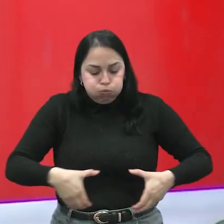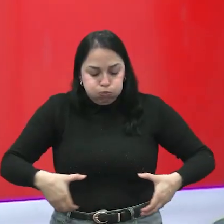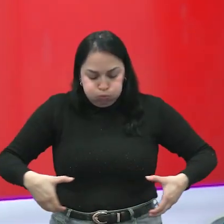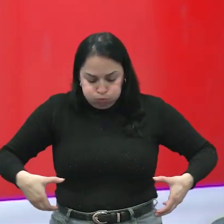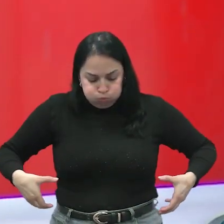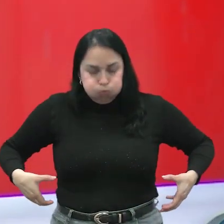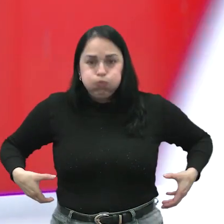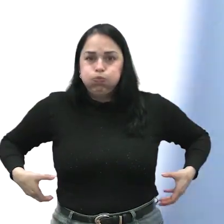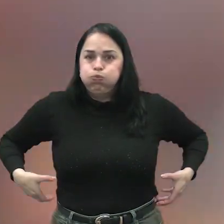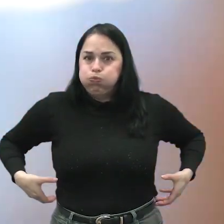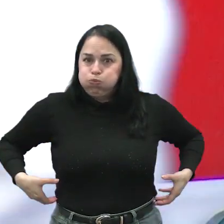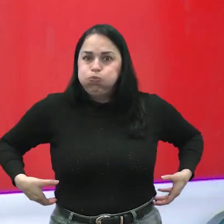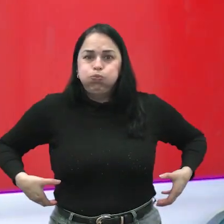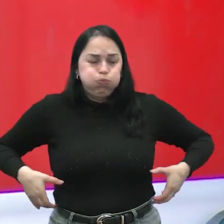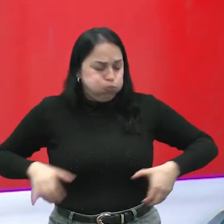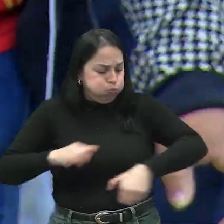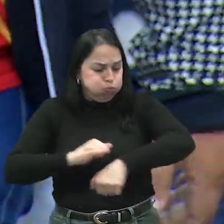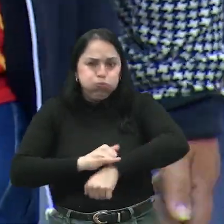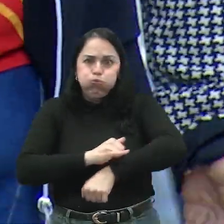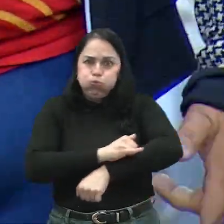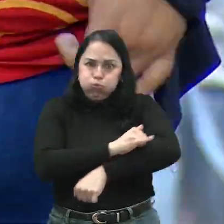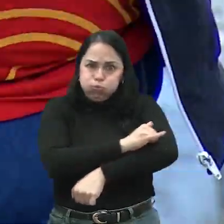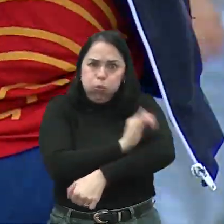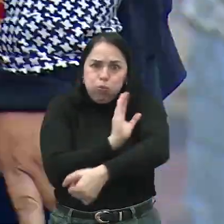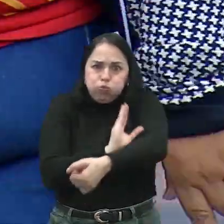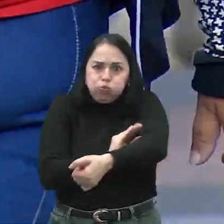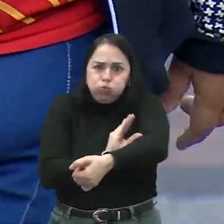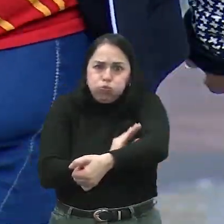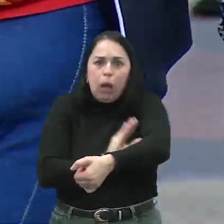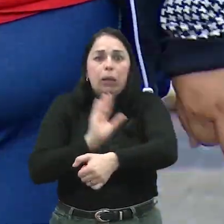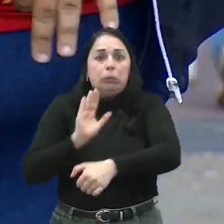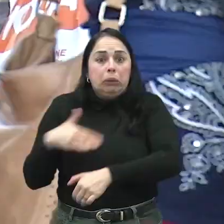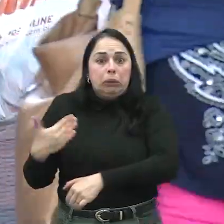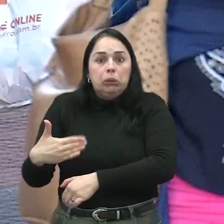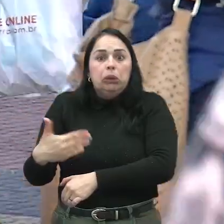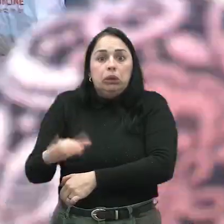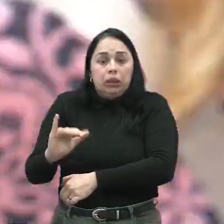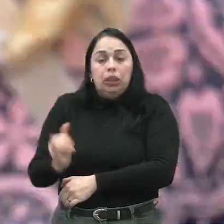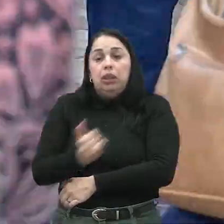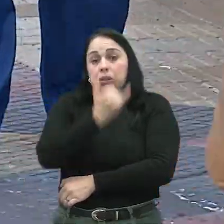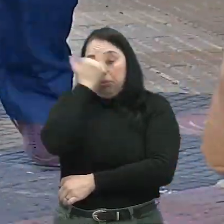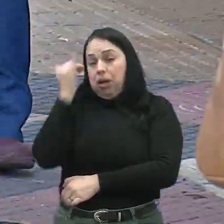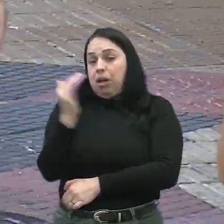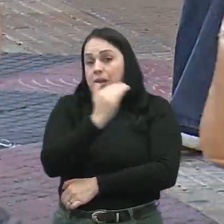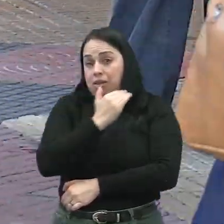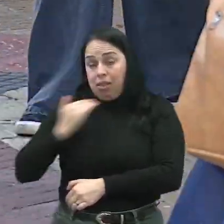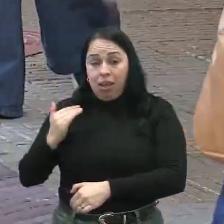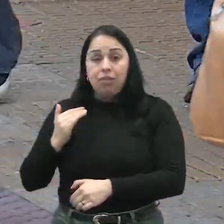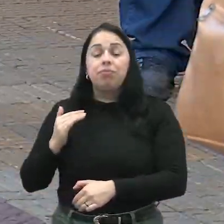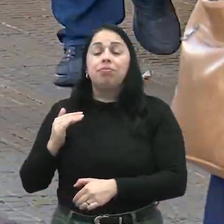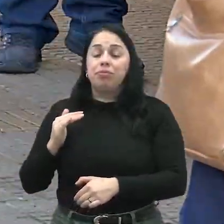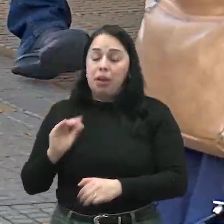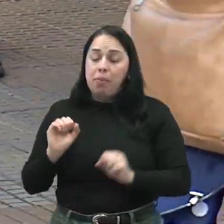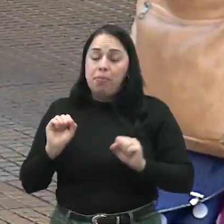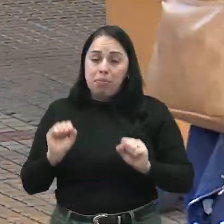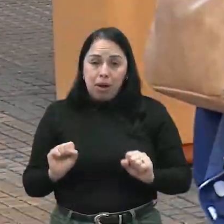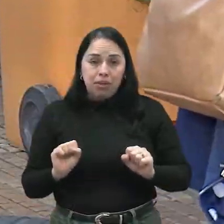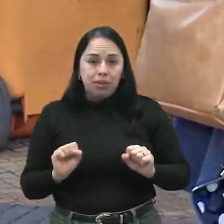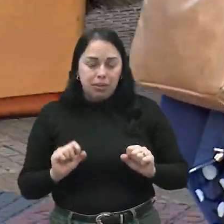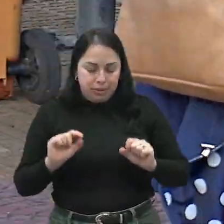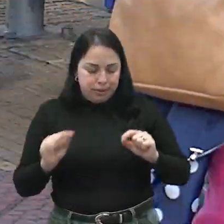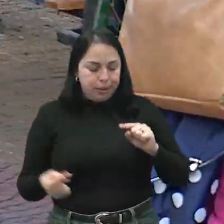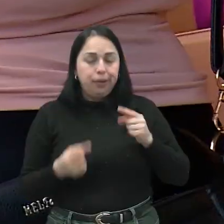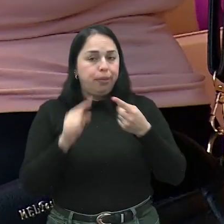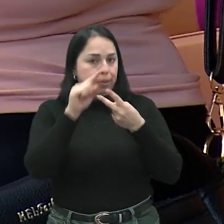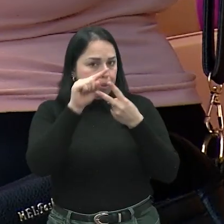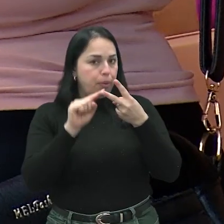Silenciosa, difícil de diagnosticar e potencialmente fatal. A obesidade sarcopênica é uma